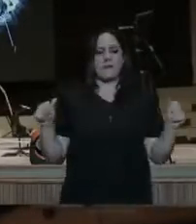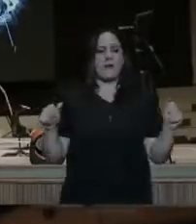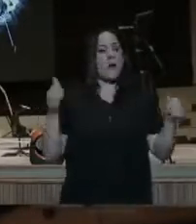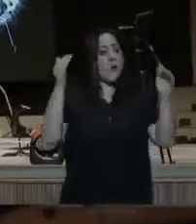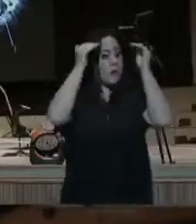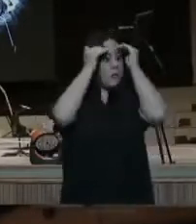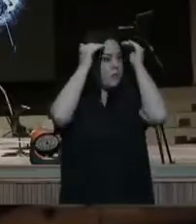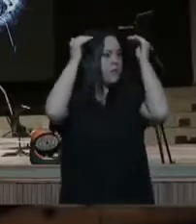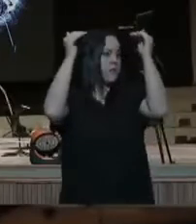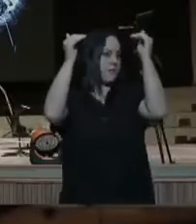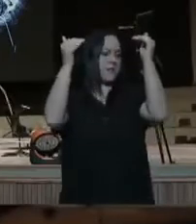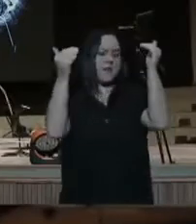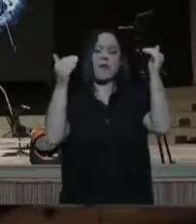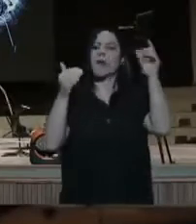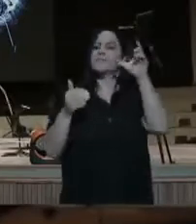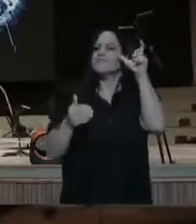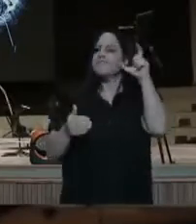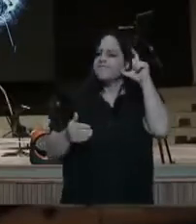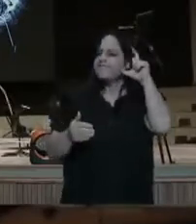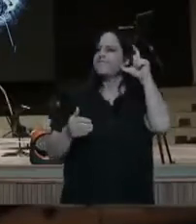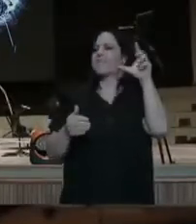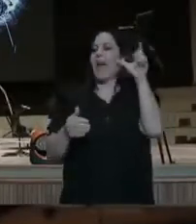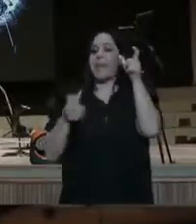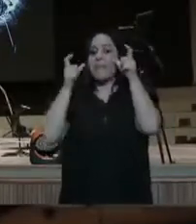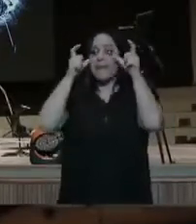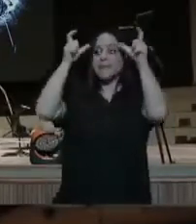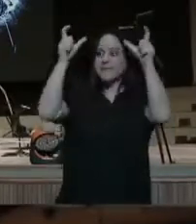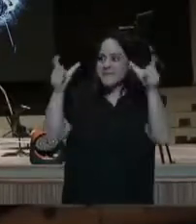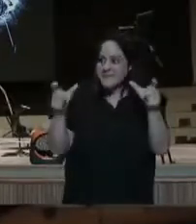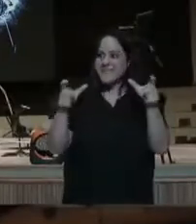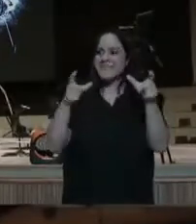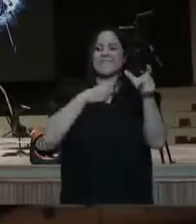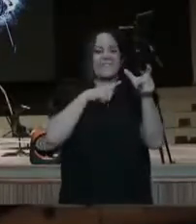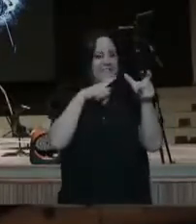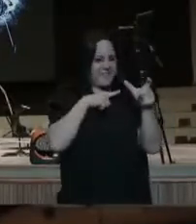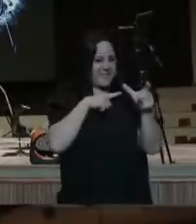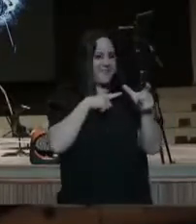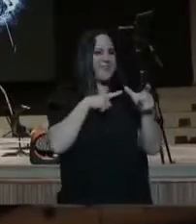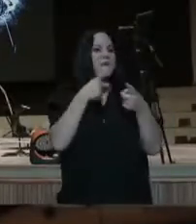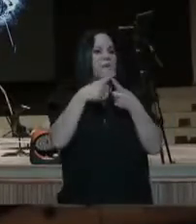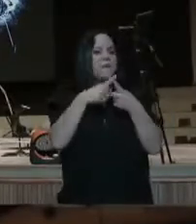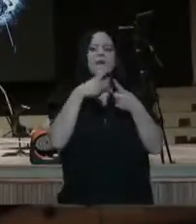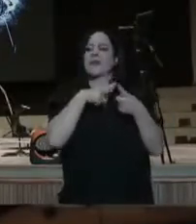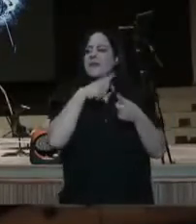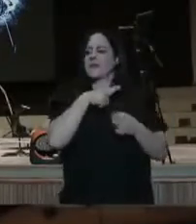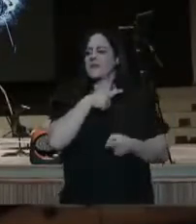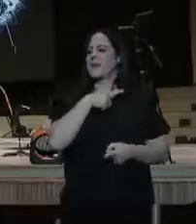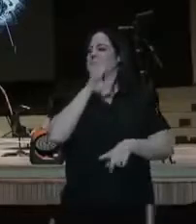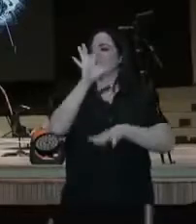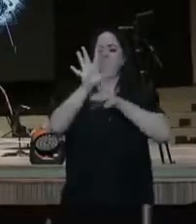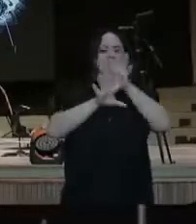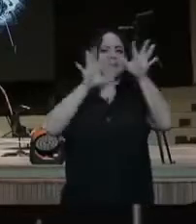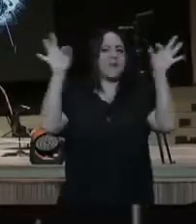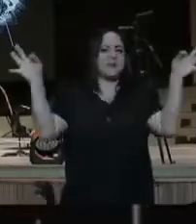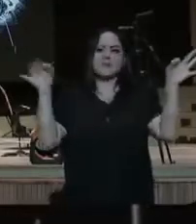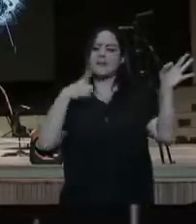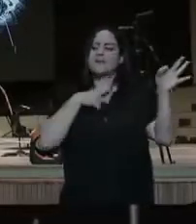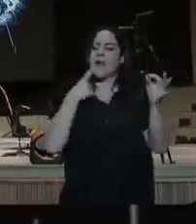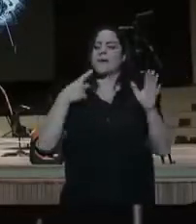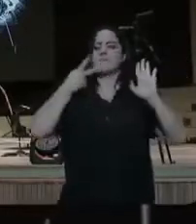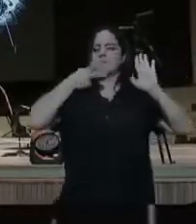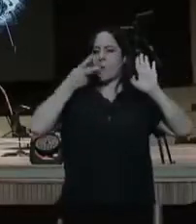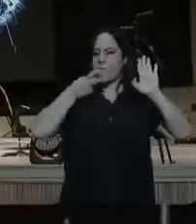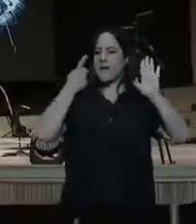obedeci ouvir e demov obediência porque tem prêmio tem galardão tem cumprimento de